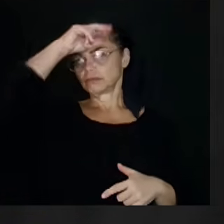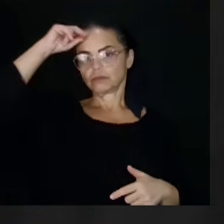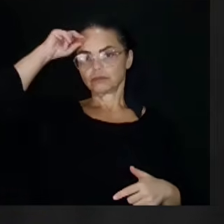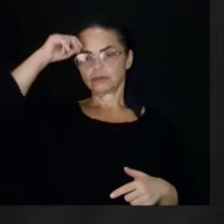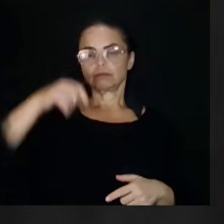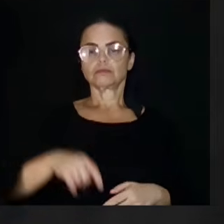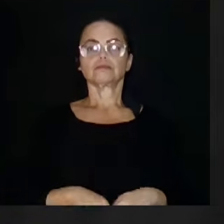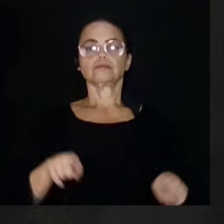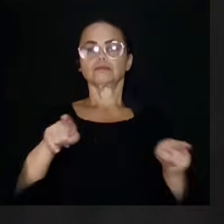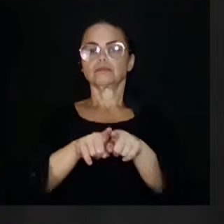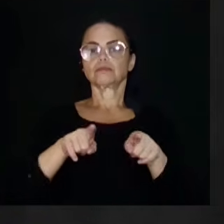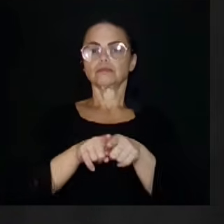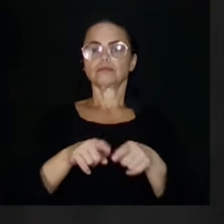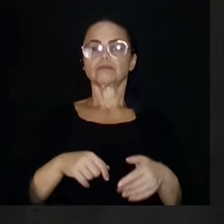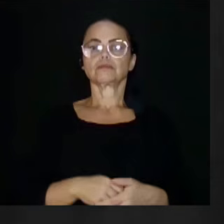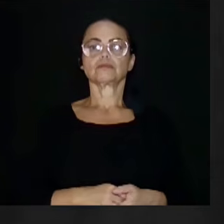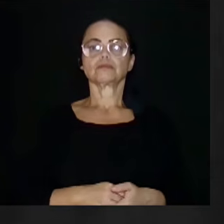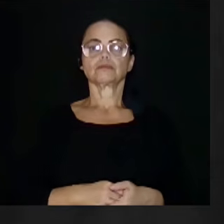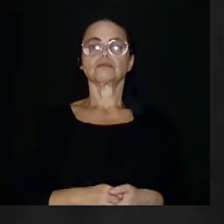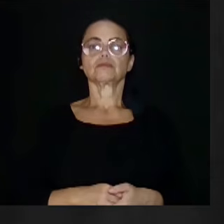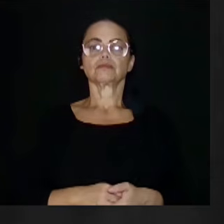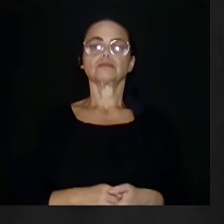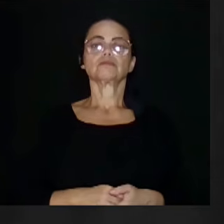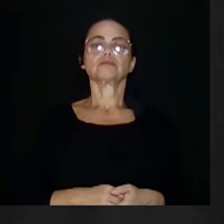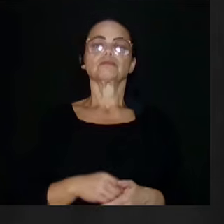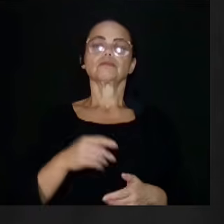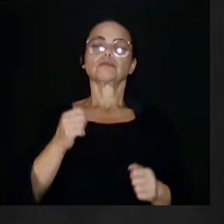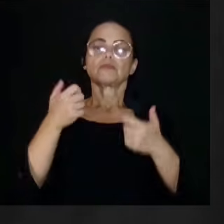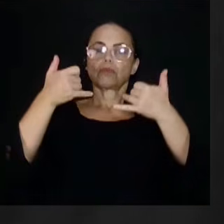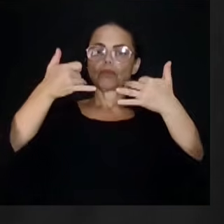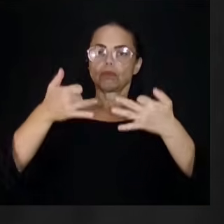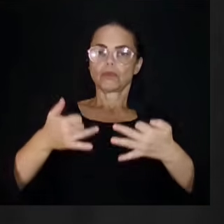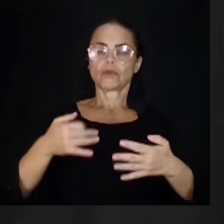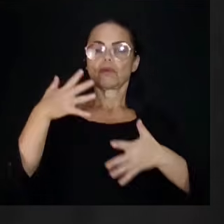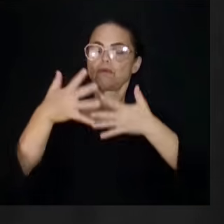E aí ela falava, né? Eu tinha